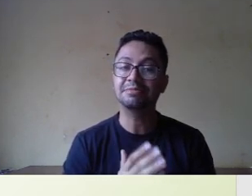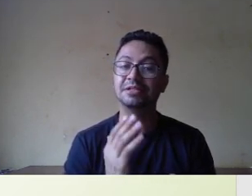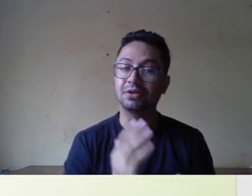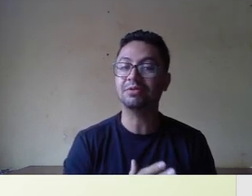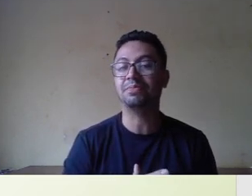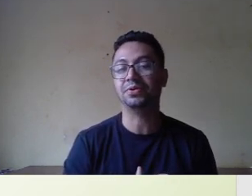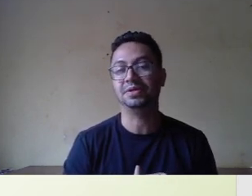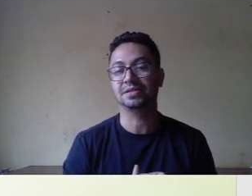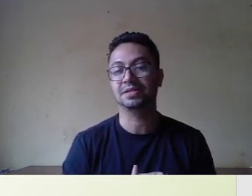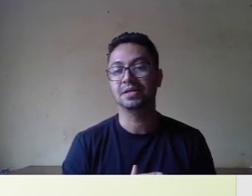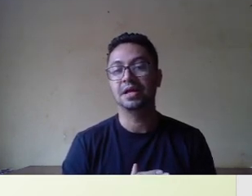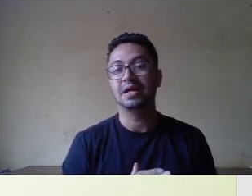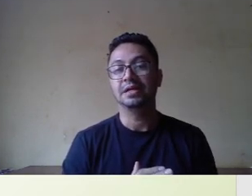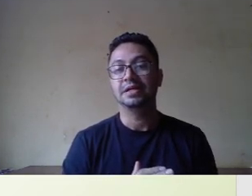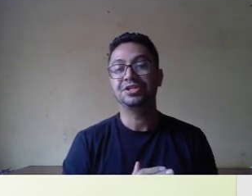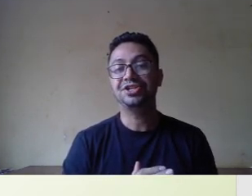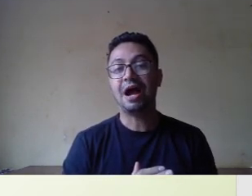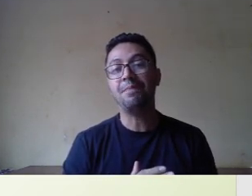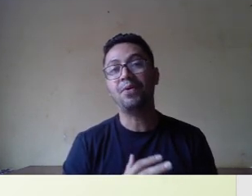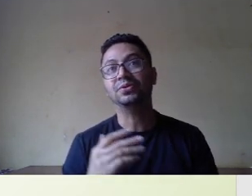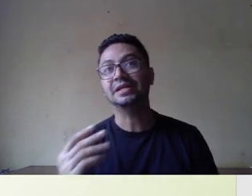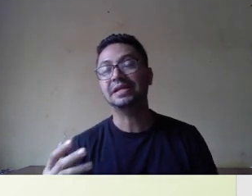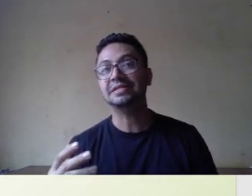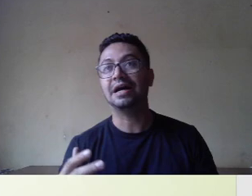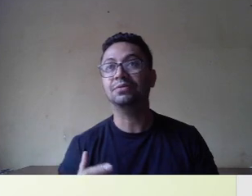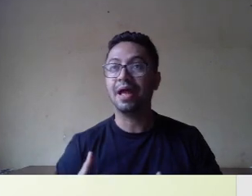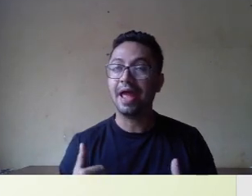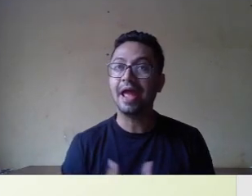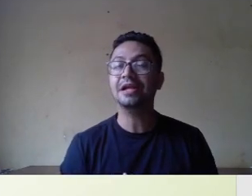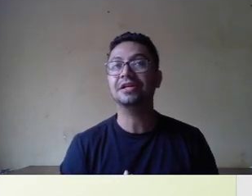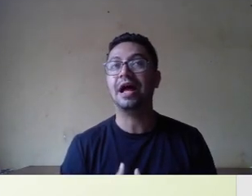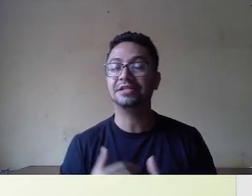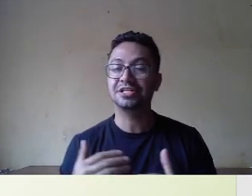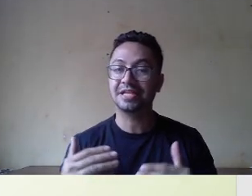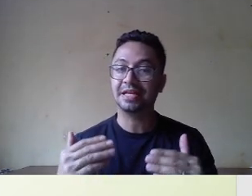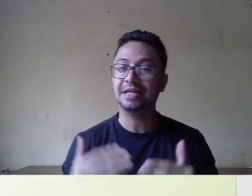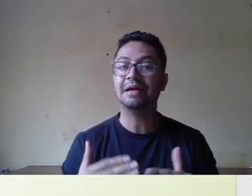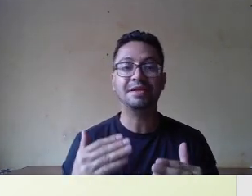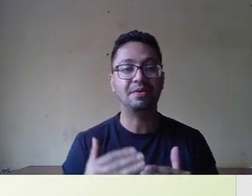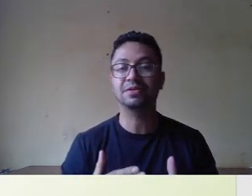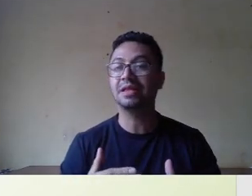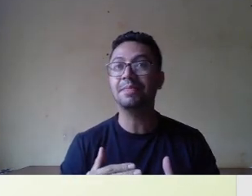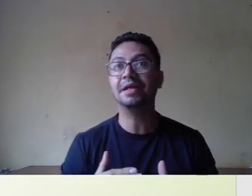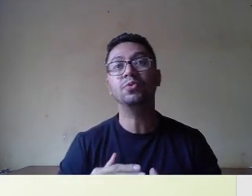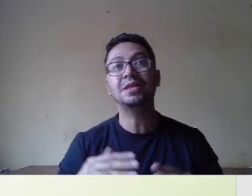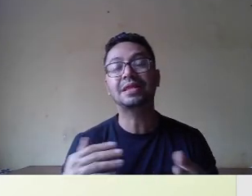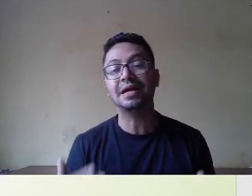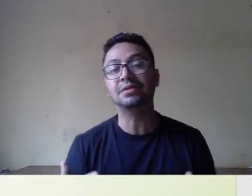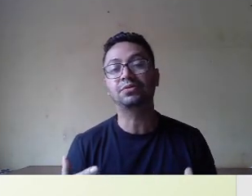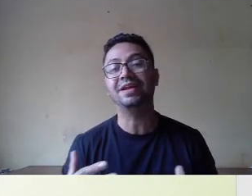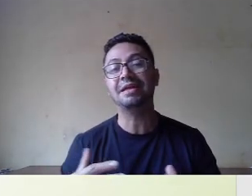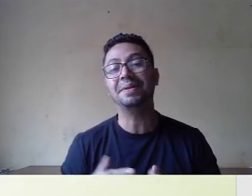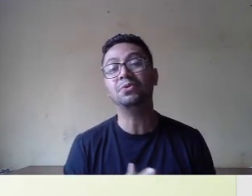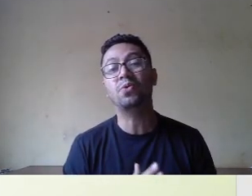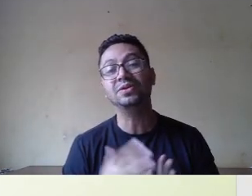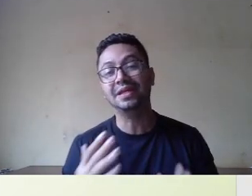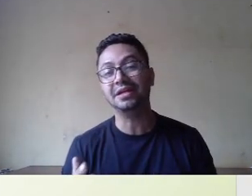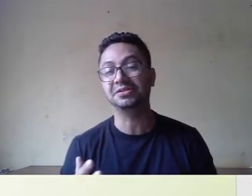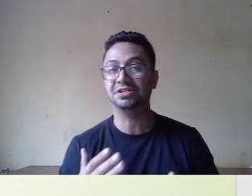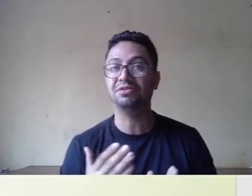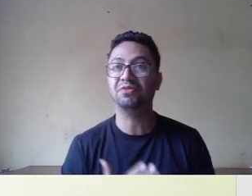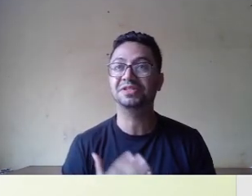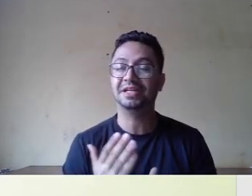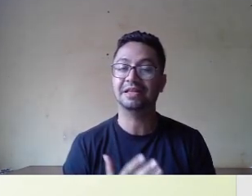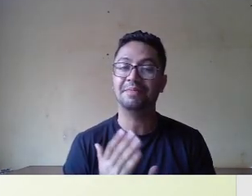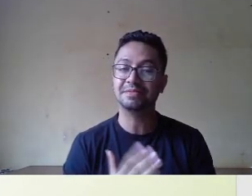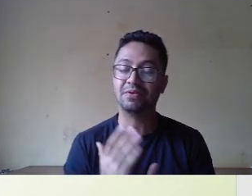aqueles termos que estão na língua portuguesa. Já o português sinalizado é a gente seguir na mesma ordem também, no entanto, vai depender do contexto.